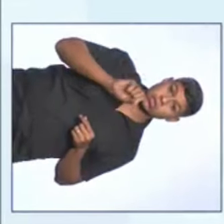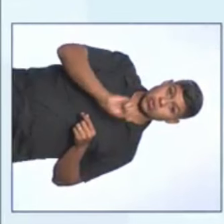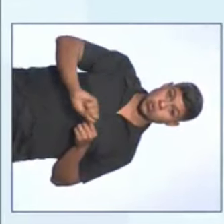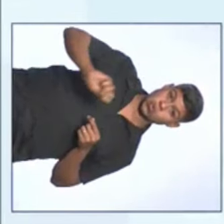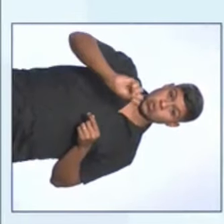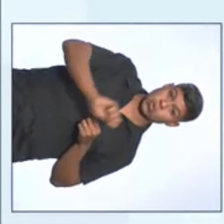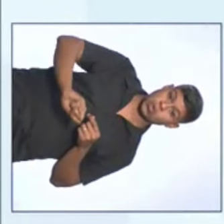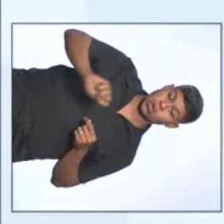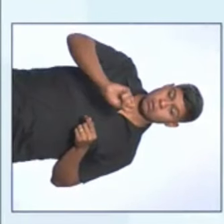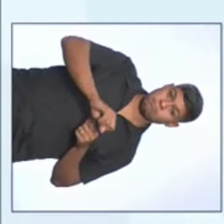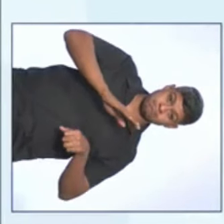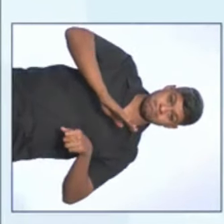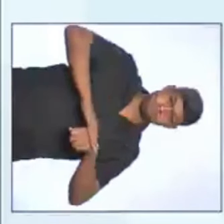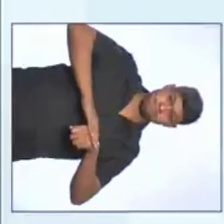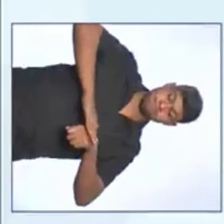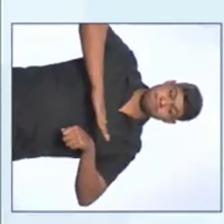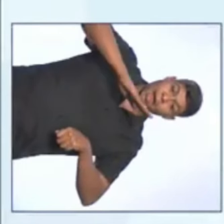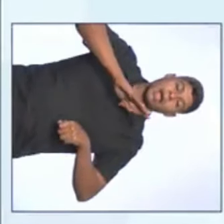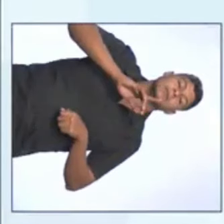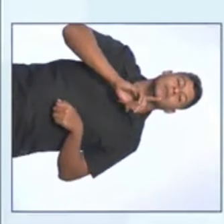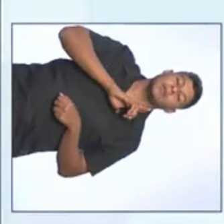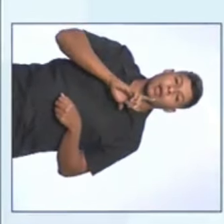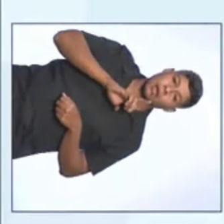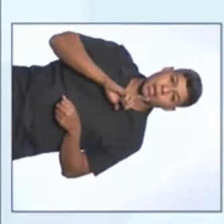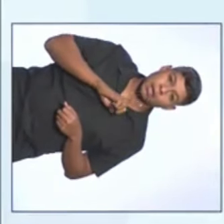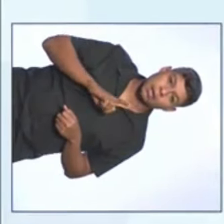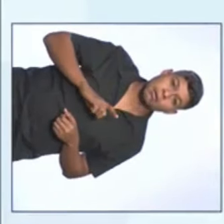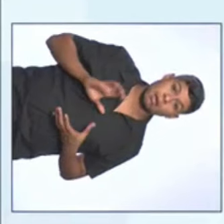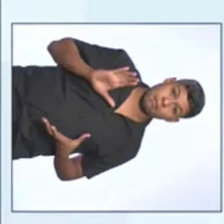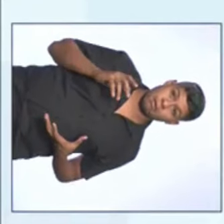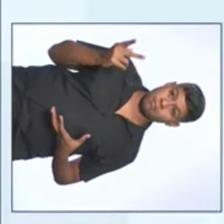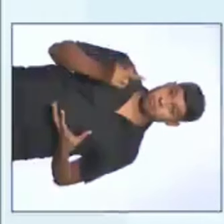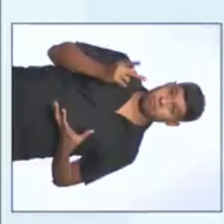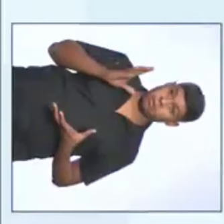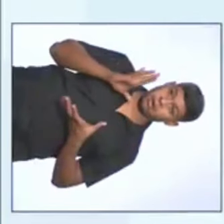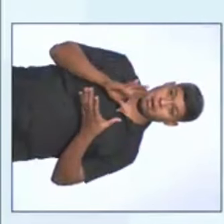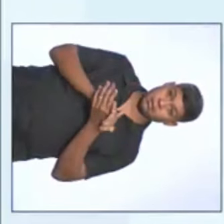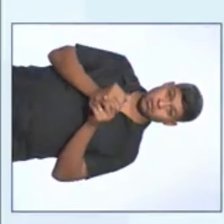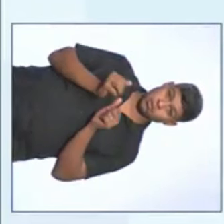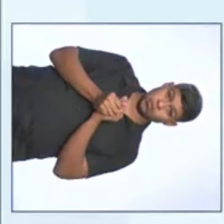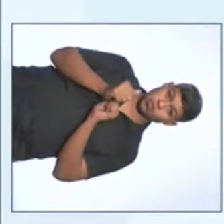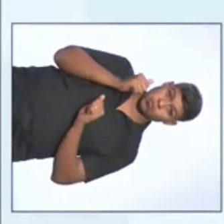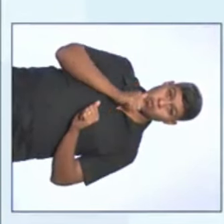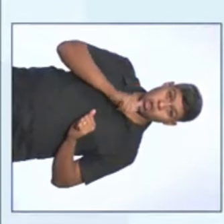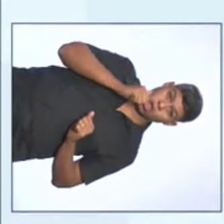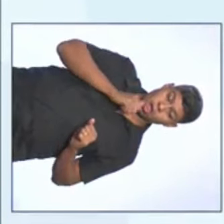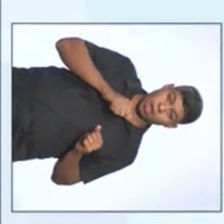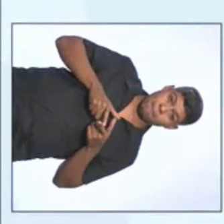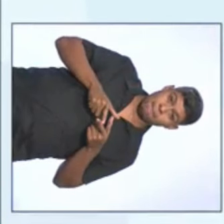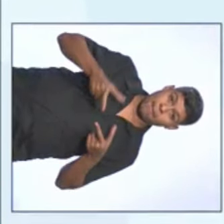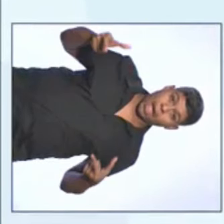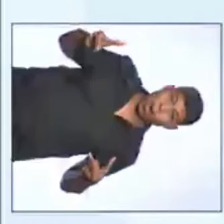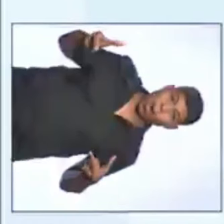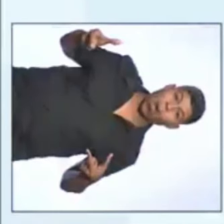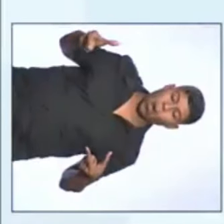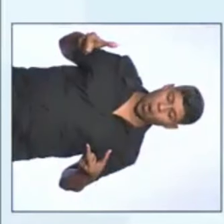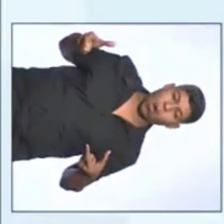são casadas aumentou, tá? O número de casal com filhos com mulher como referência está aumentando.